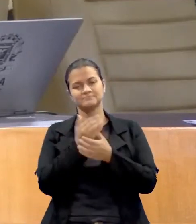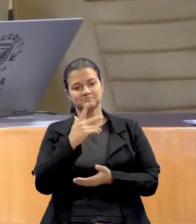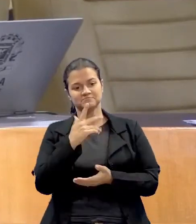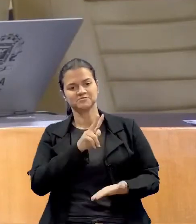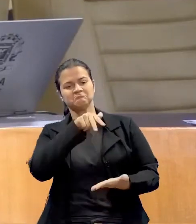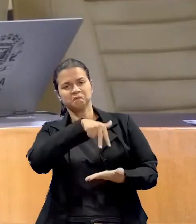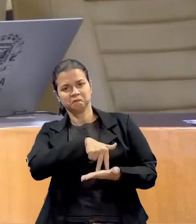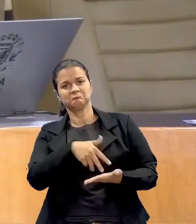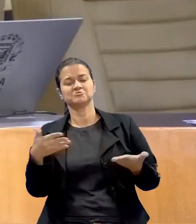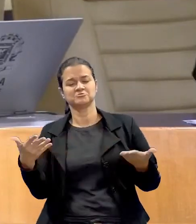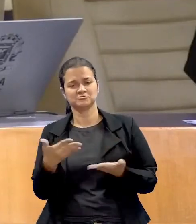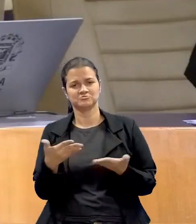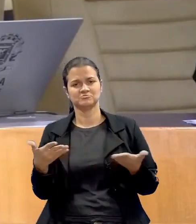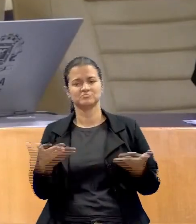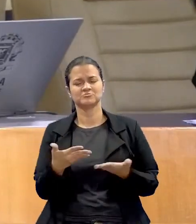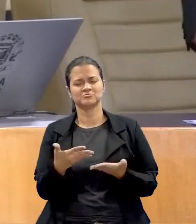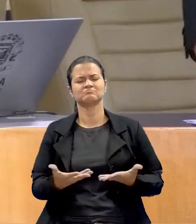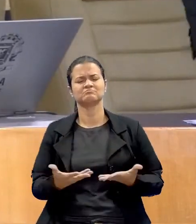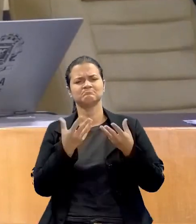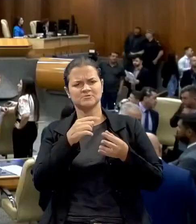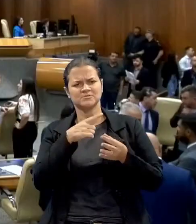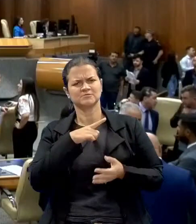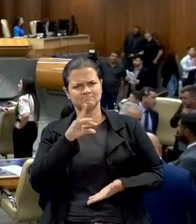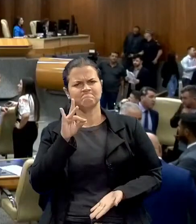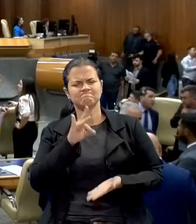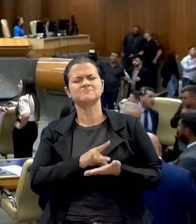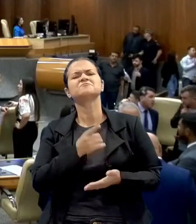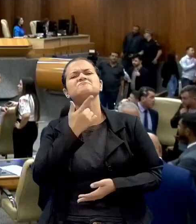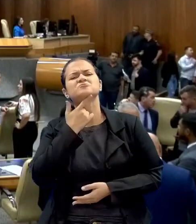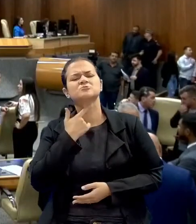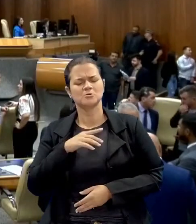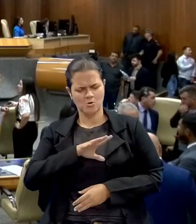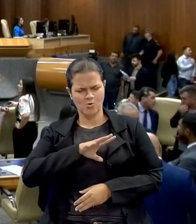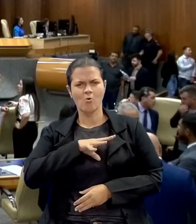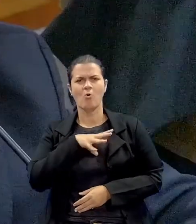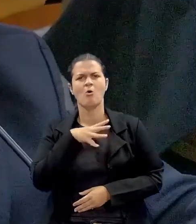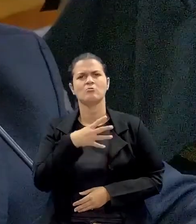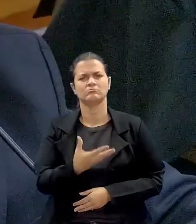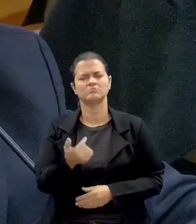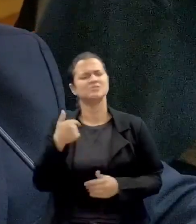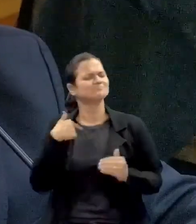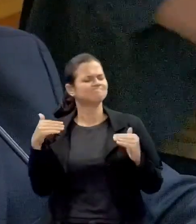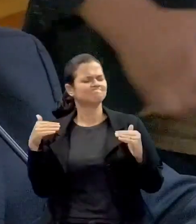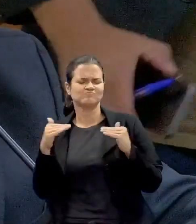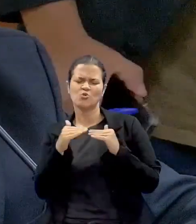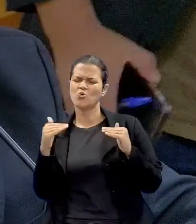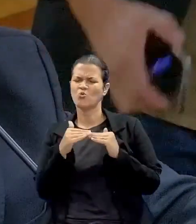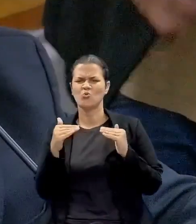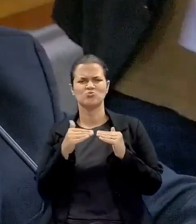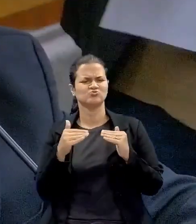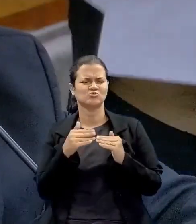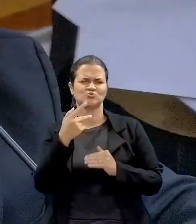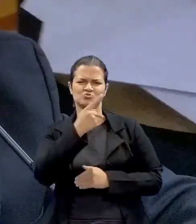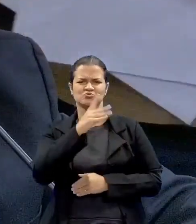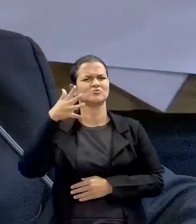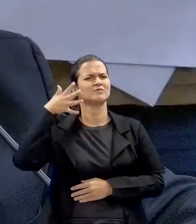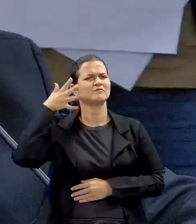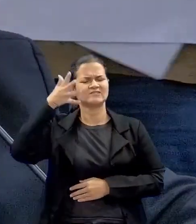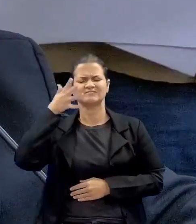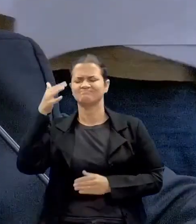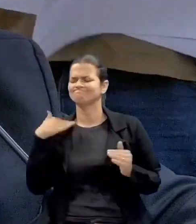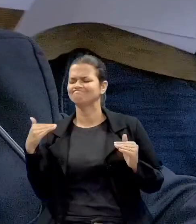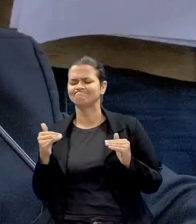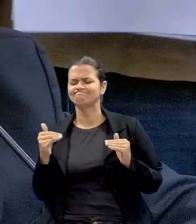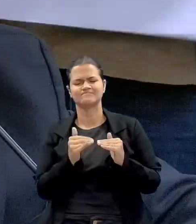tribuna com muita disposição e coragem. Eu comungo com a fala de Vossa